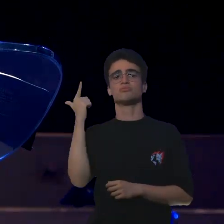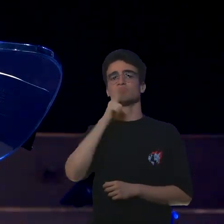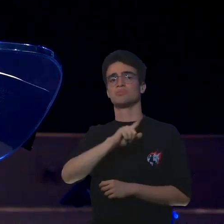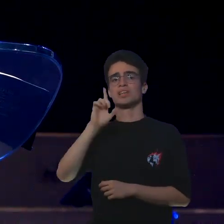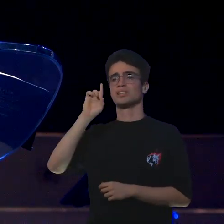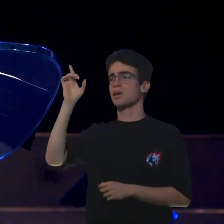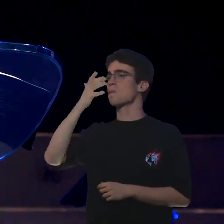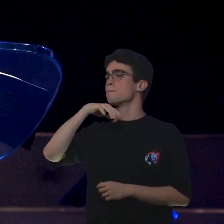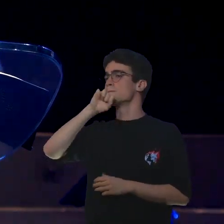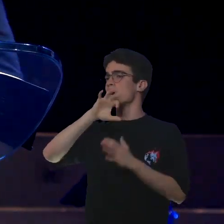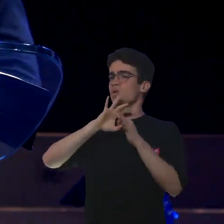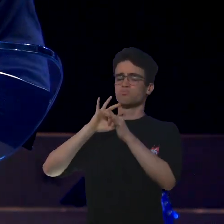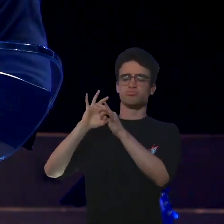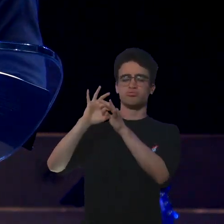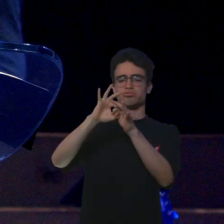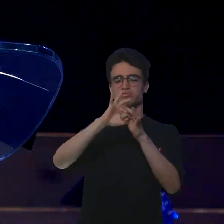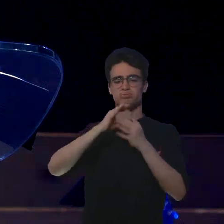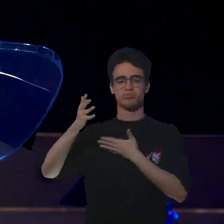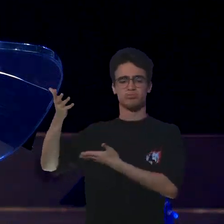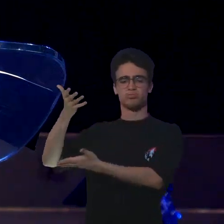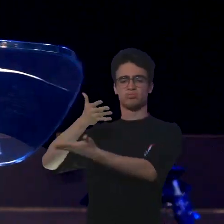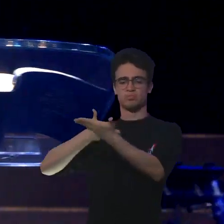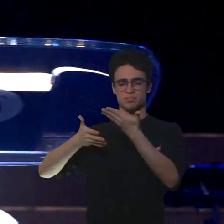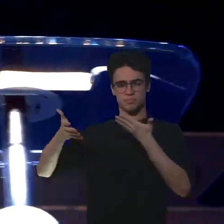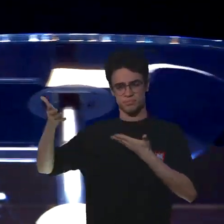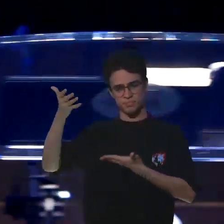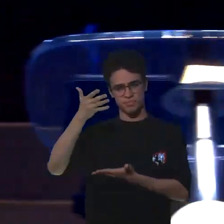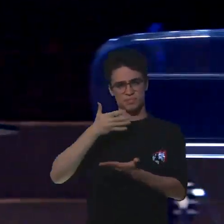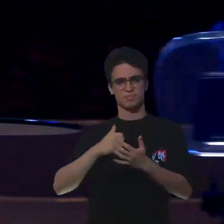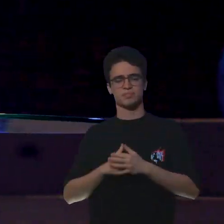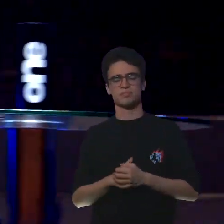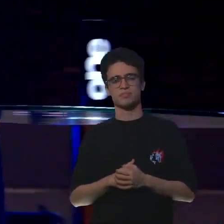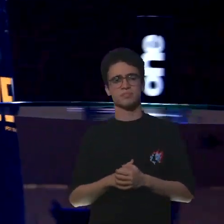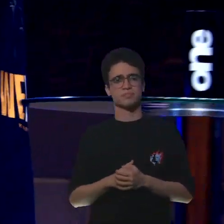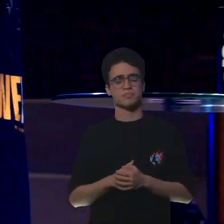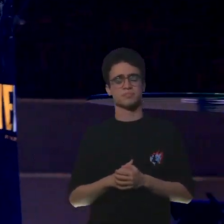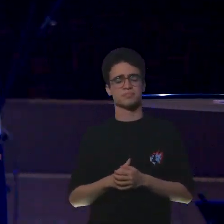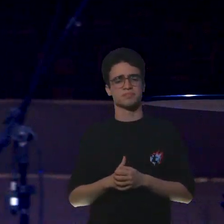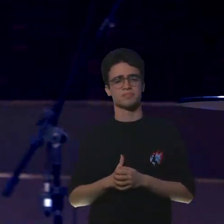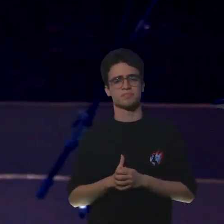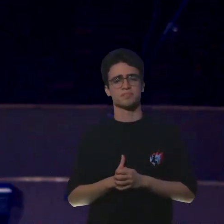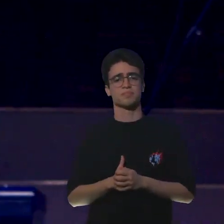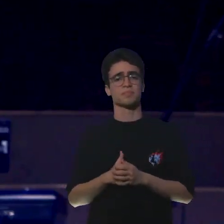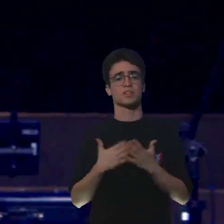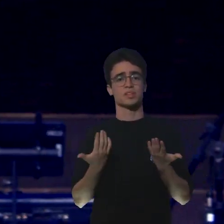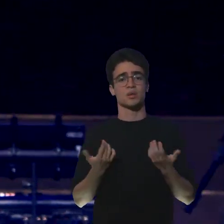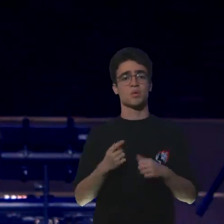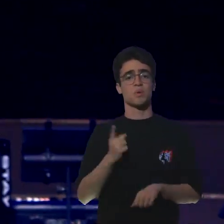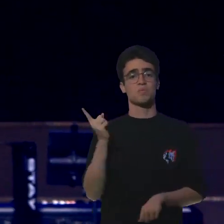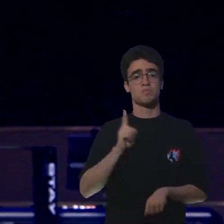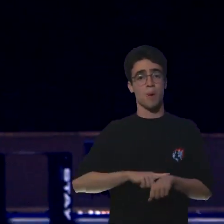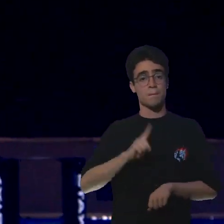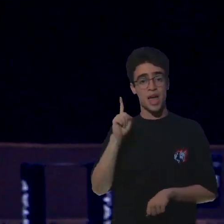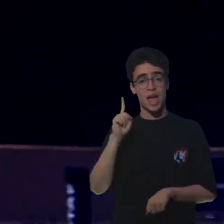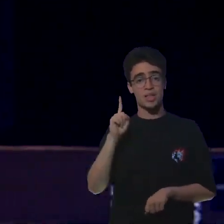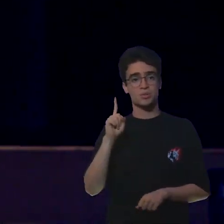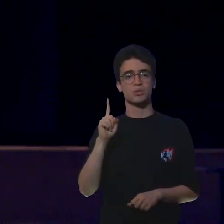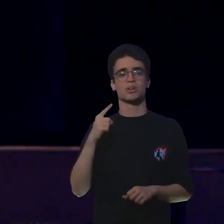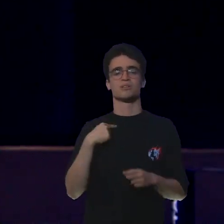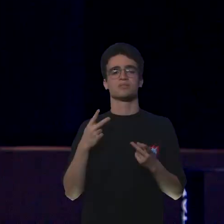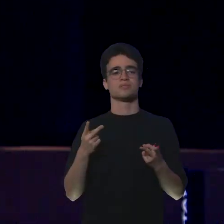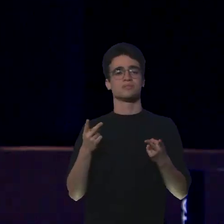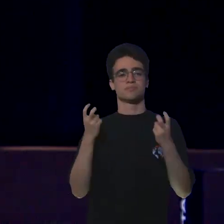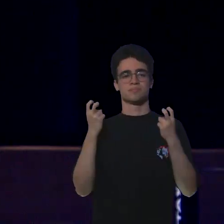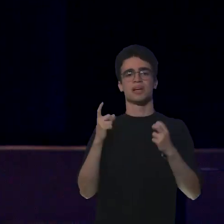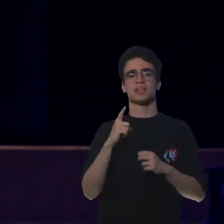Pai. O louvor pode subir. Quando a gente olha para uma foto